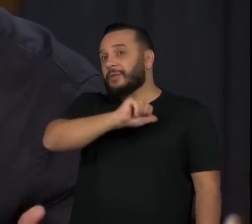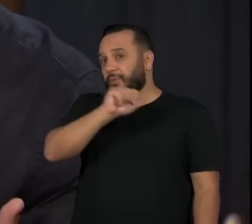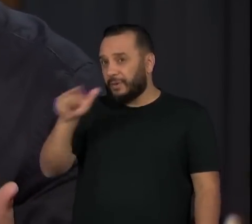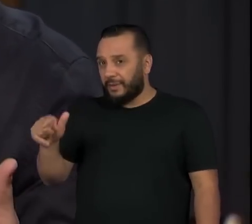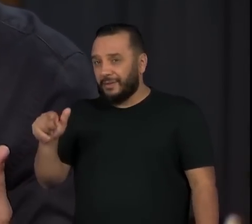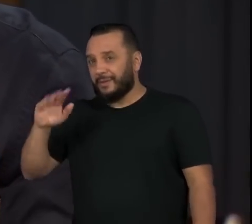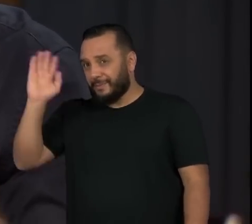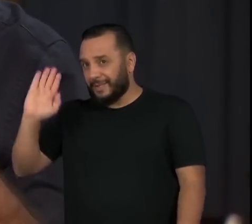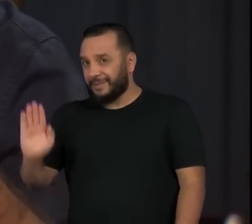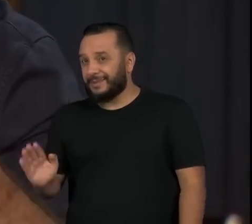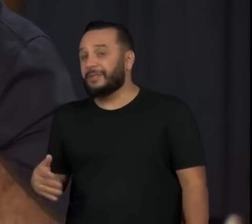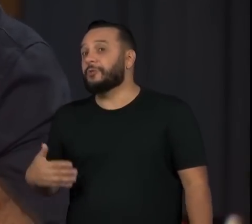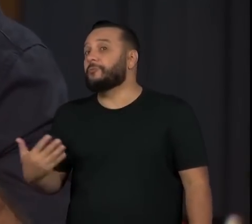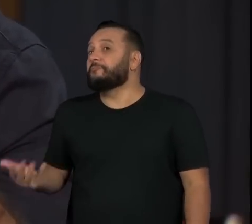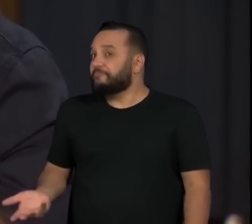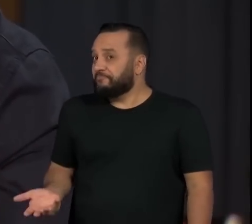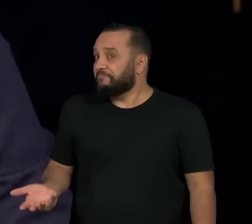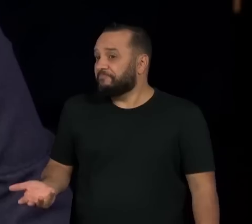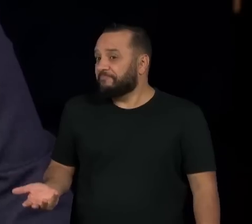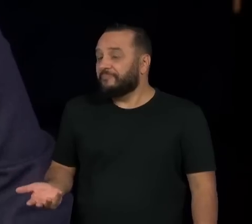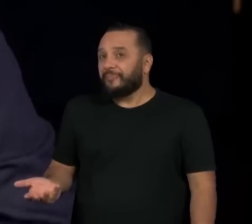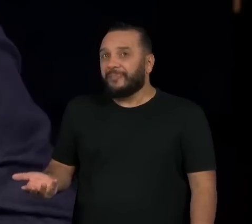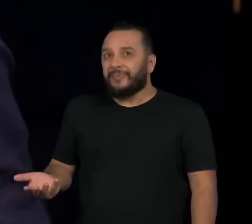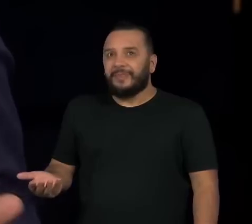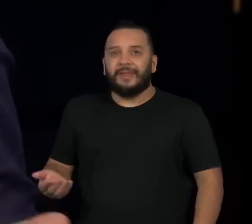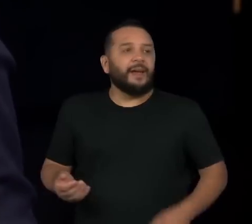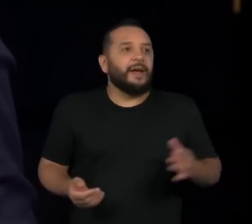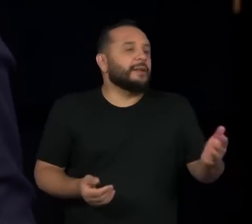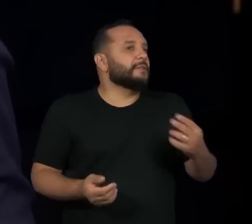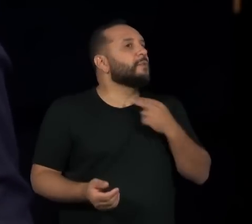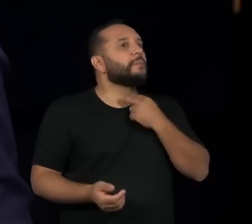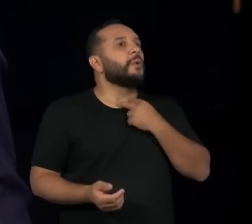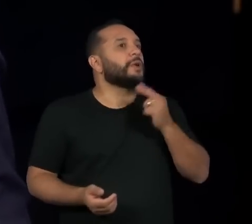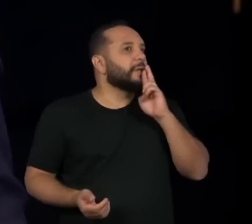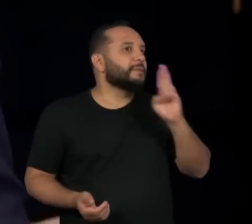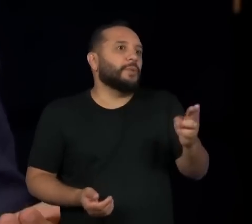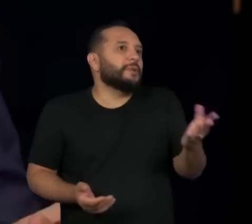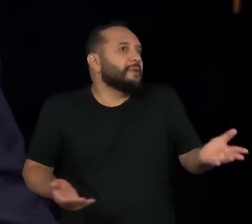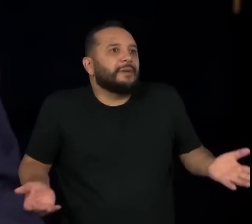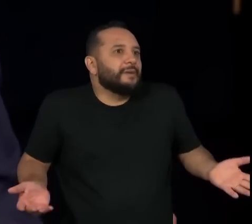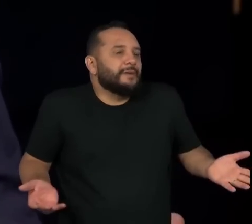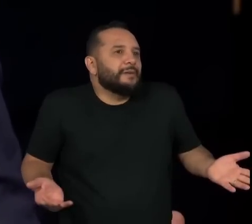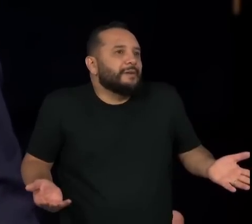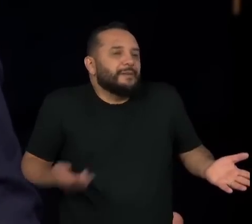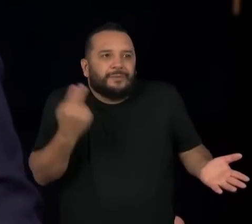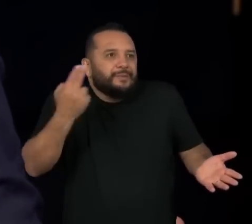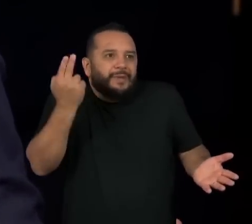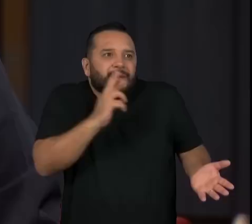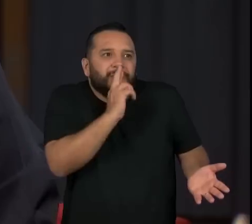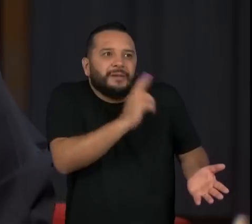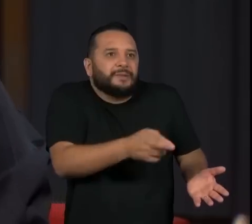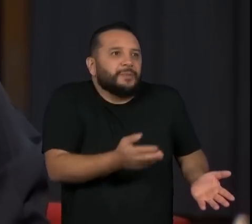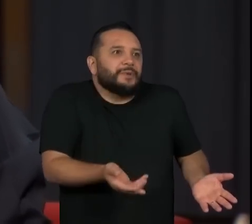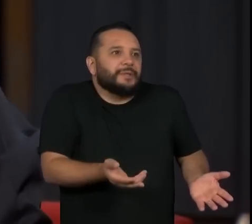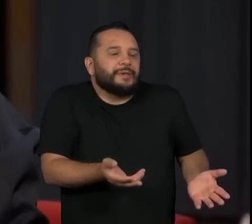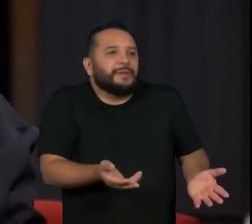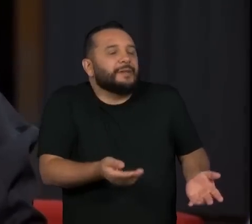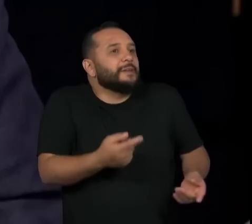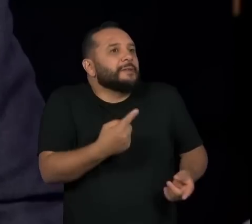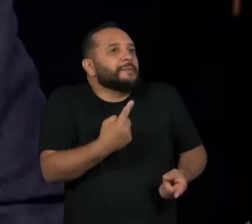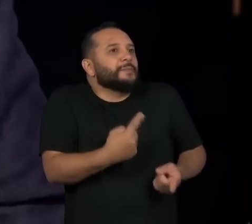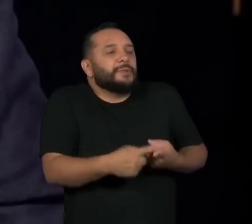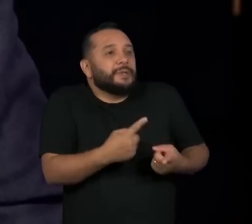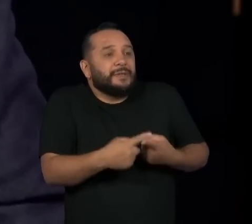se sentem, e ensinando a pessoa a Elas não responder- podem responder essa pergunta, Eduardo. Os veículos